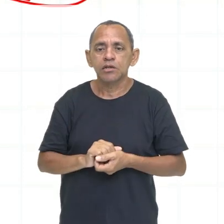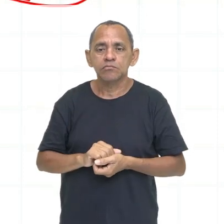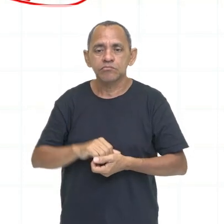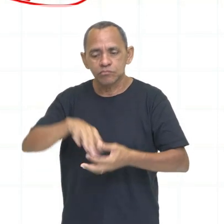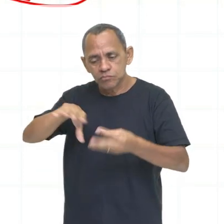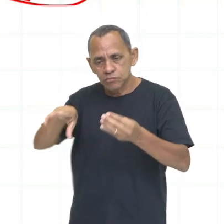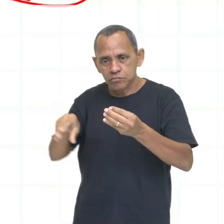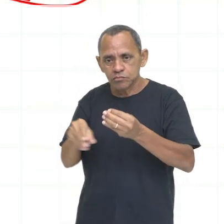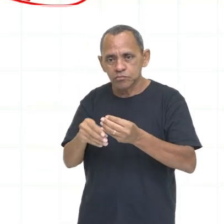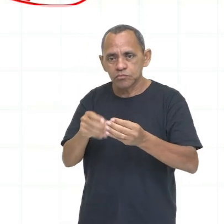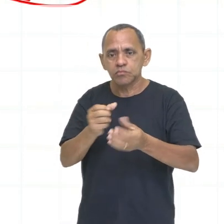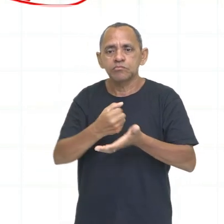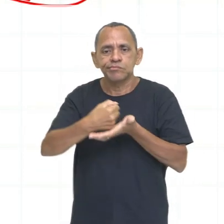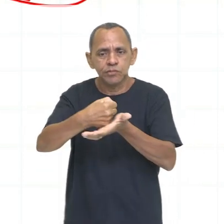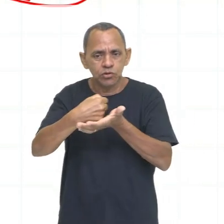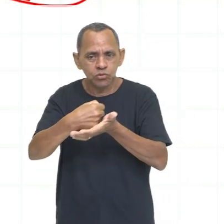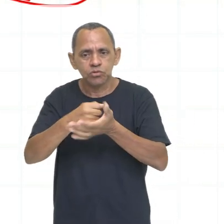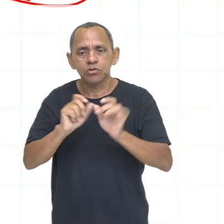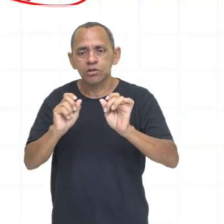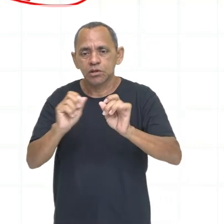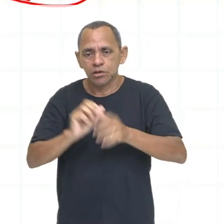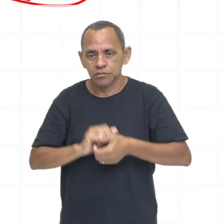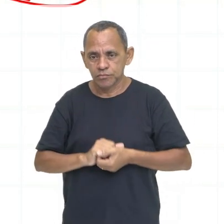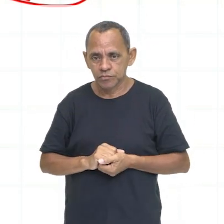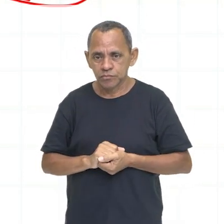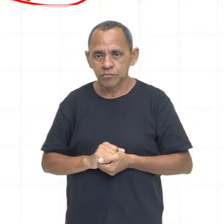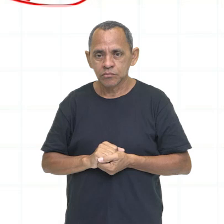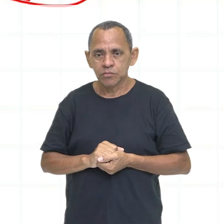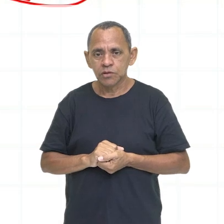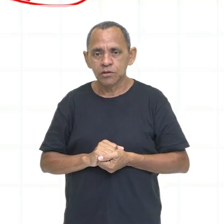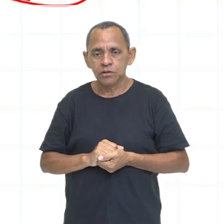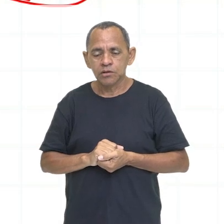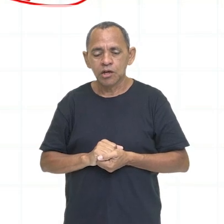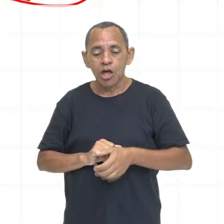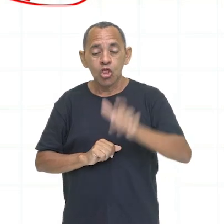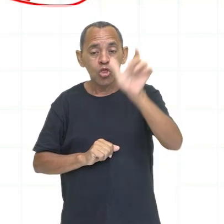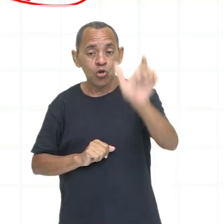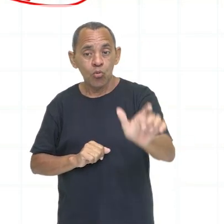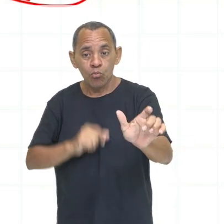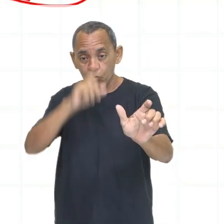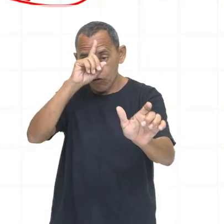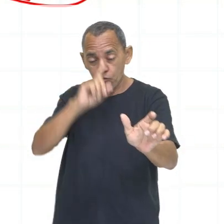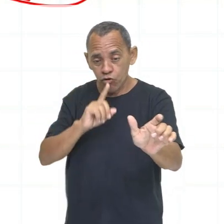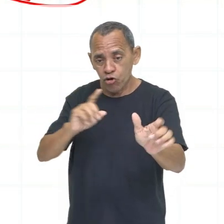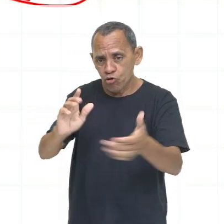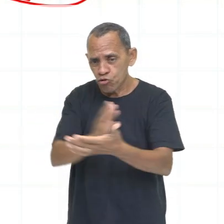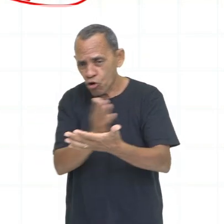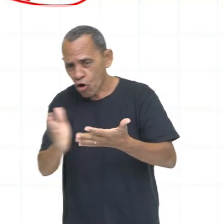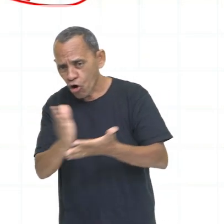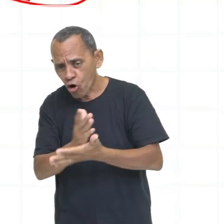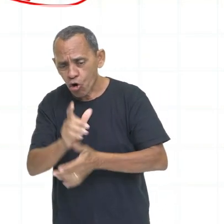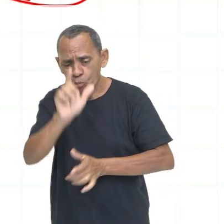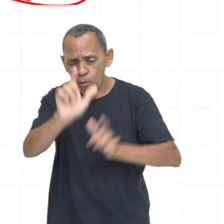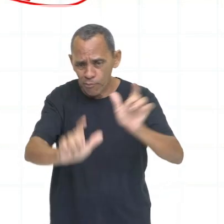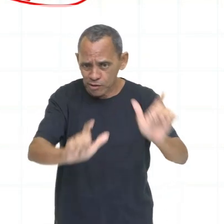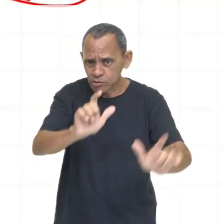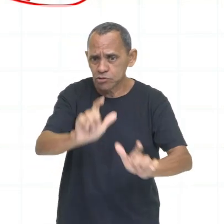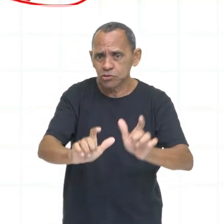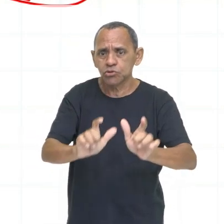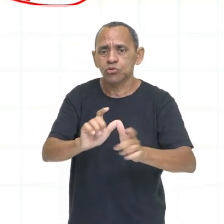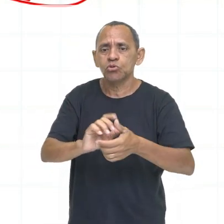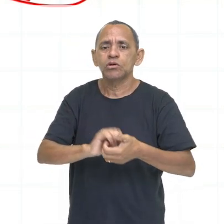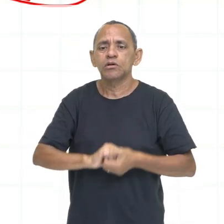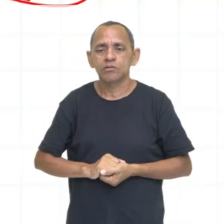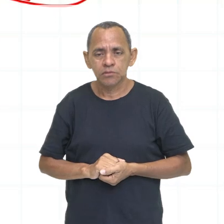contribui to how someone, para como uma pessoa ou alguma coisa is